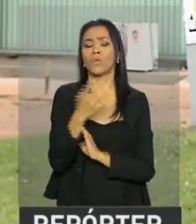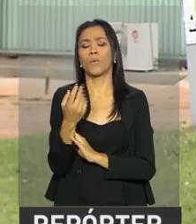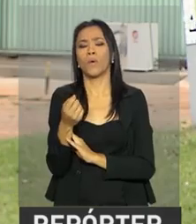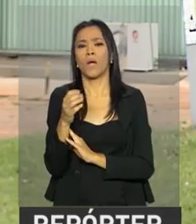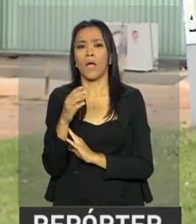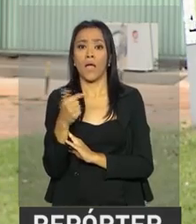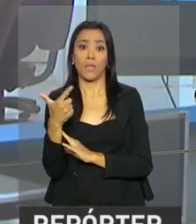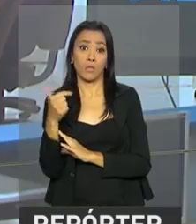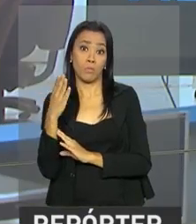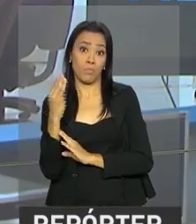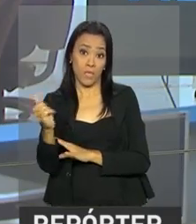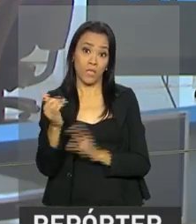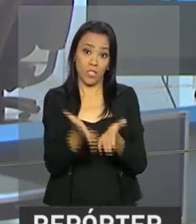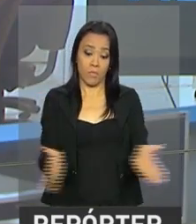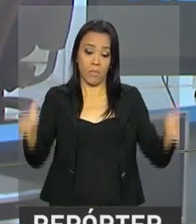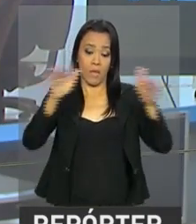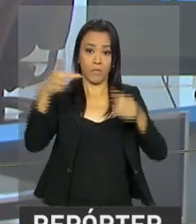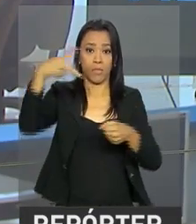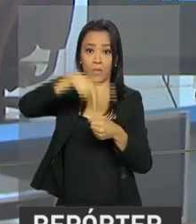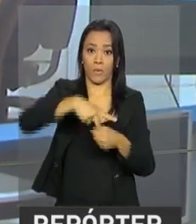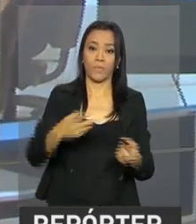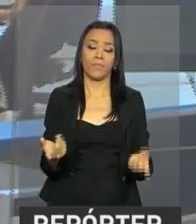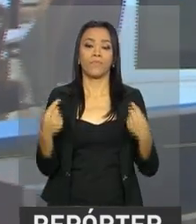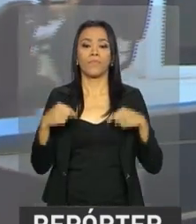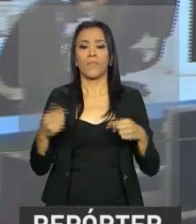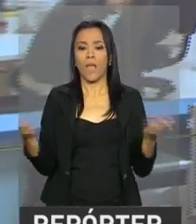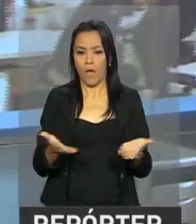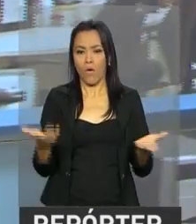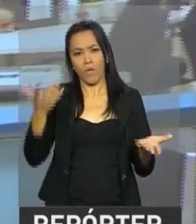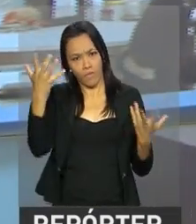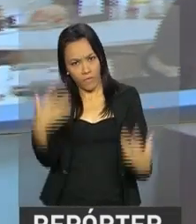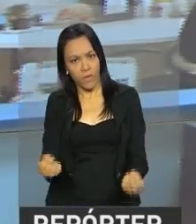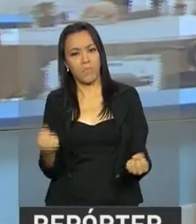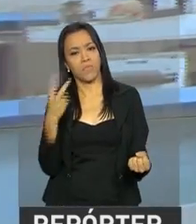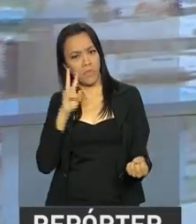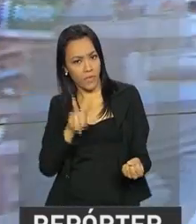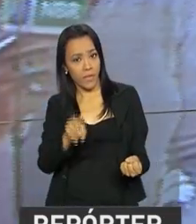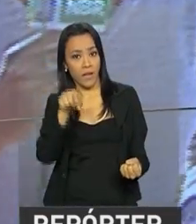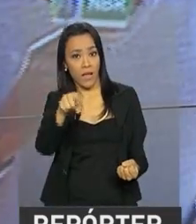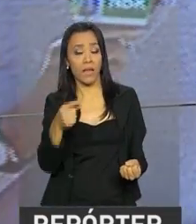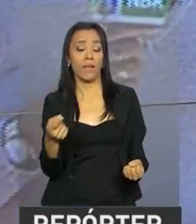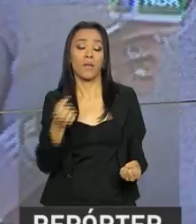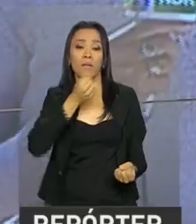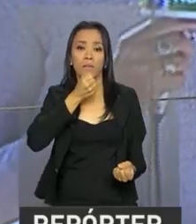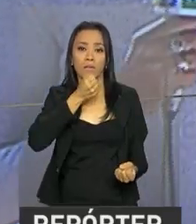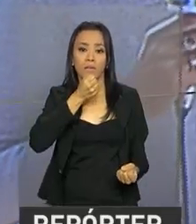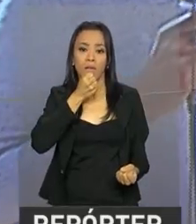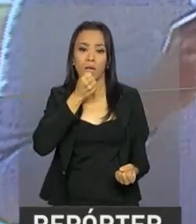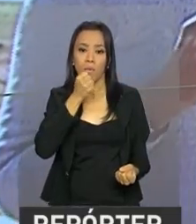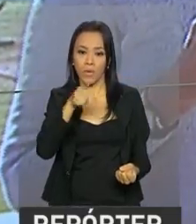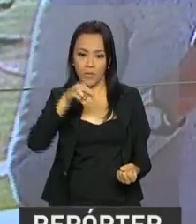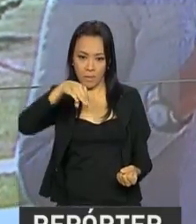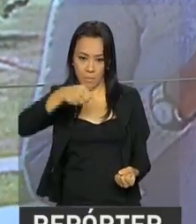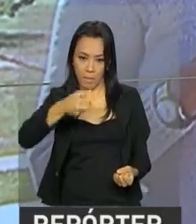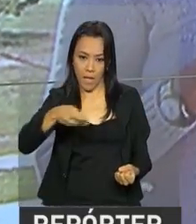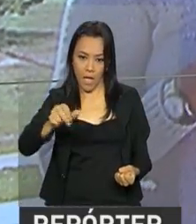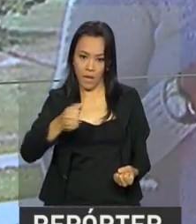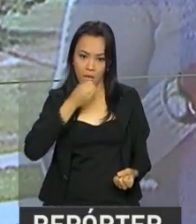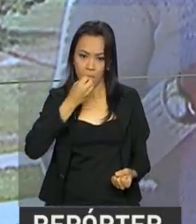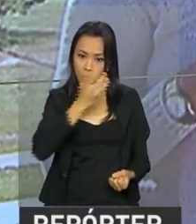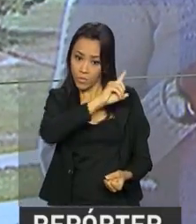de petróleo. Agora sim, vamos tentar estabelecer contato com a Mara Kenupi. Oi, Mara, bom dia.